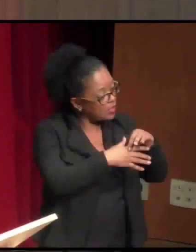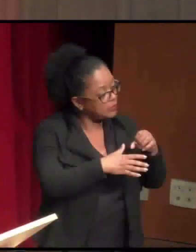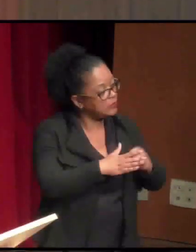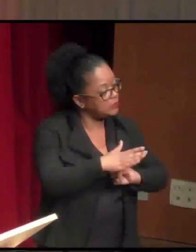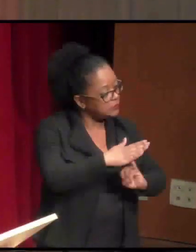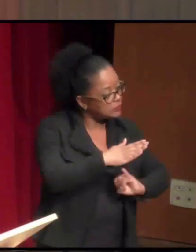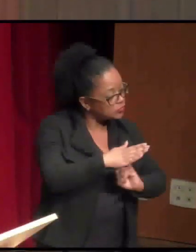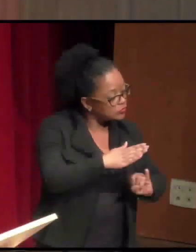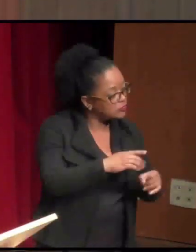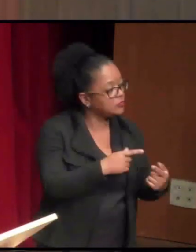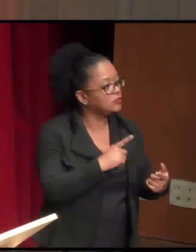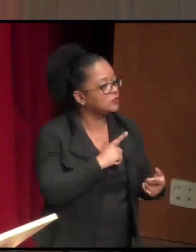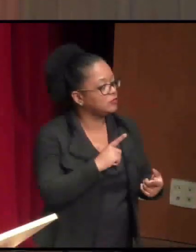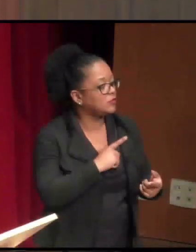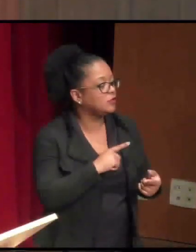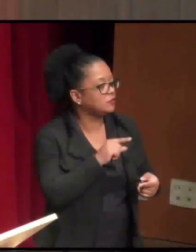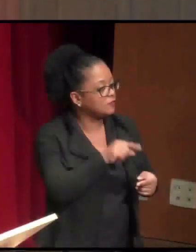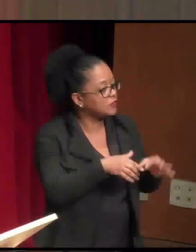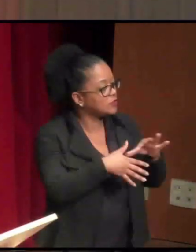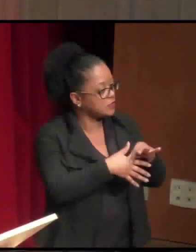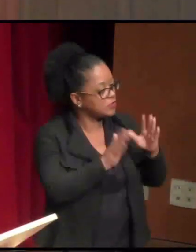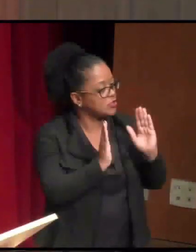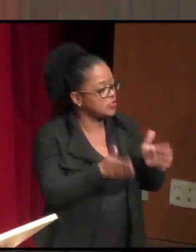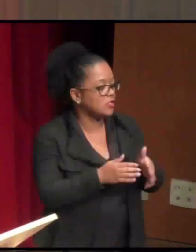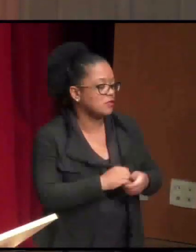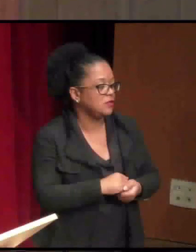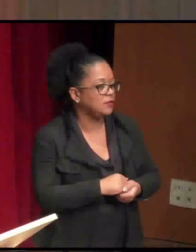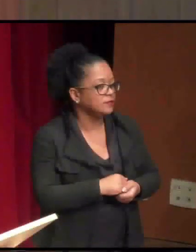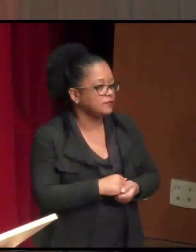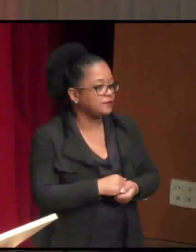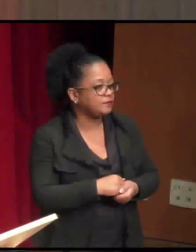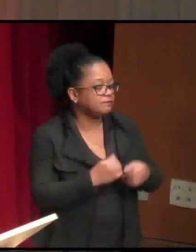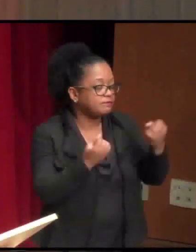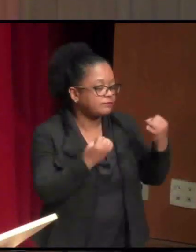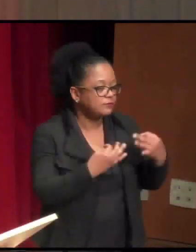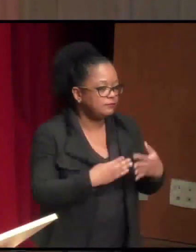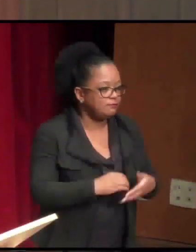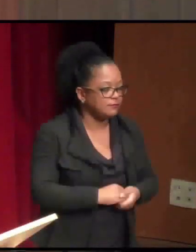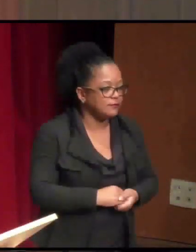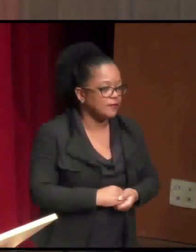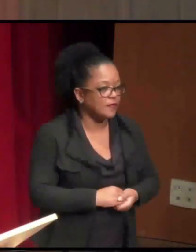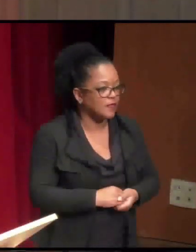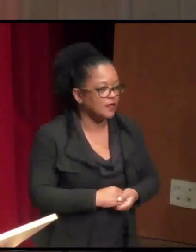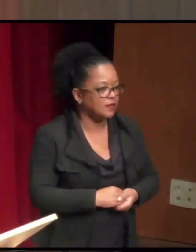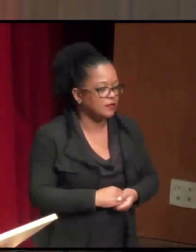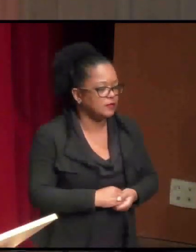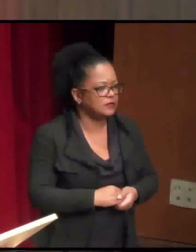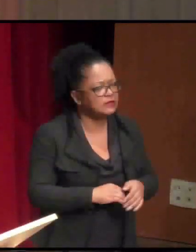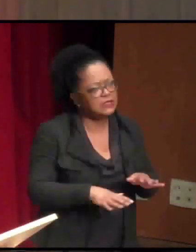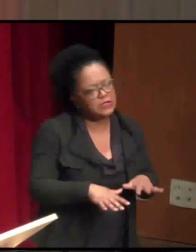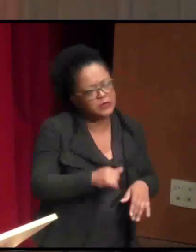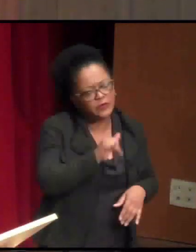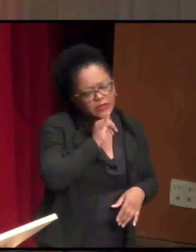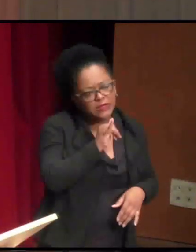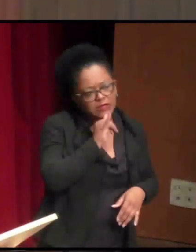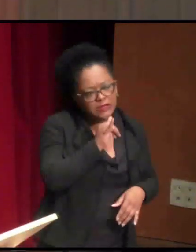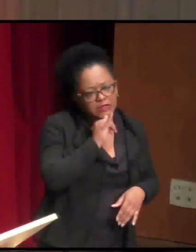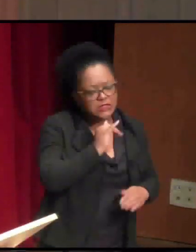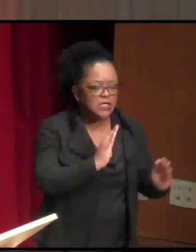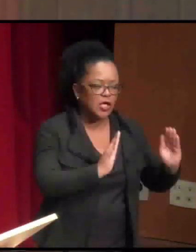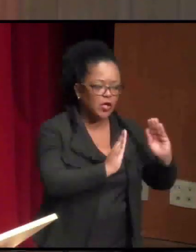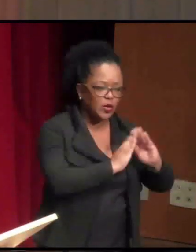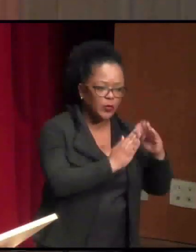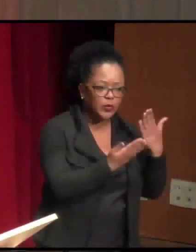suma importância, diz para a gente, em outras instâncias, né, como por exemplo, nas